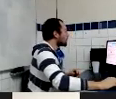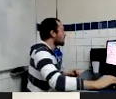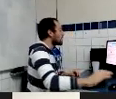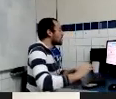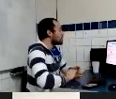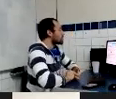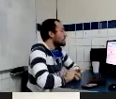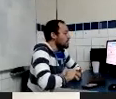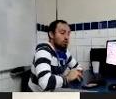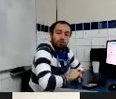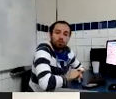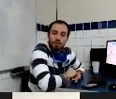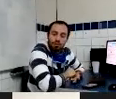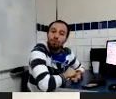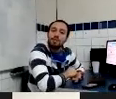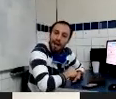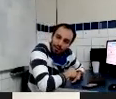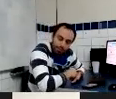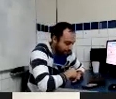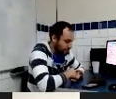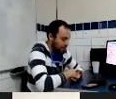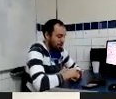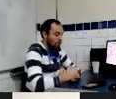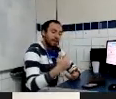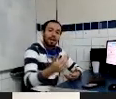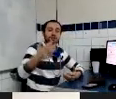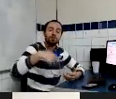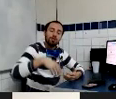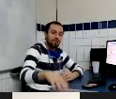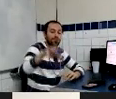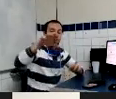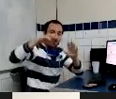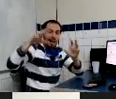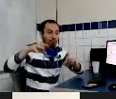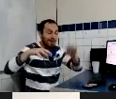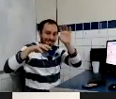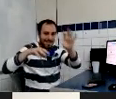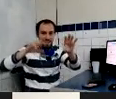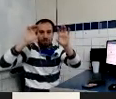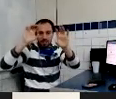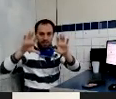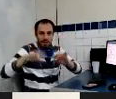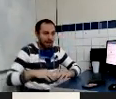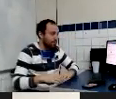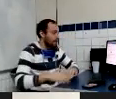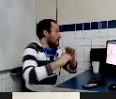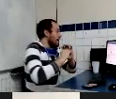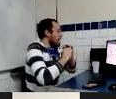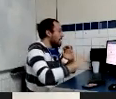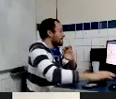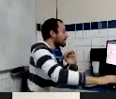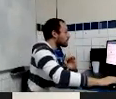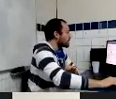Aqui, eu vou ter o surgimento do Estado. O que é esse surgimento do Estado? Uma cidade-Estado.